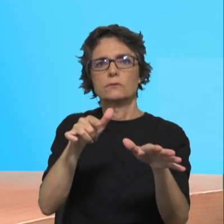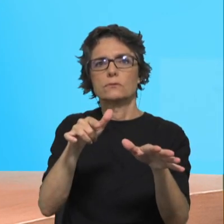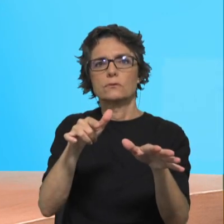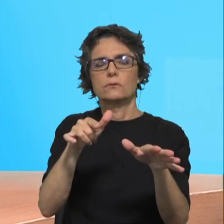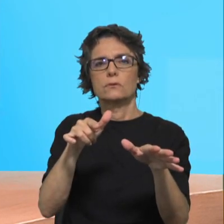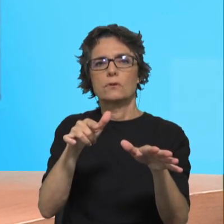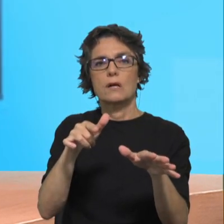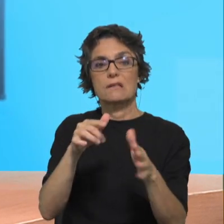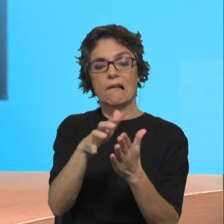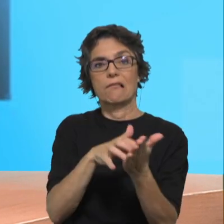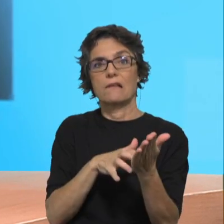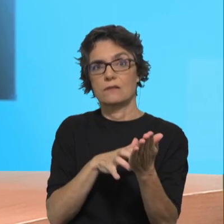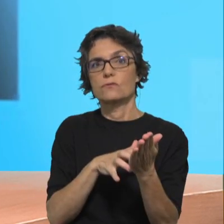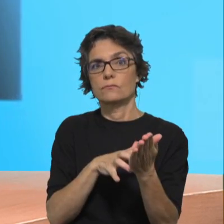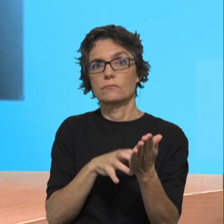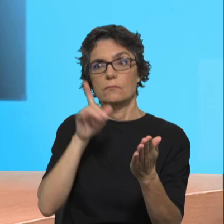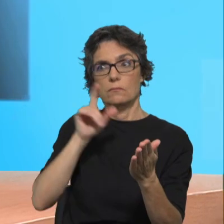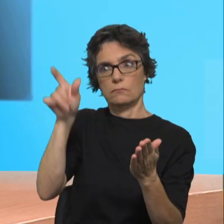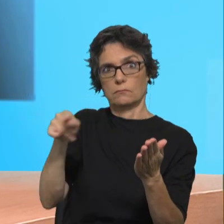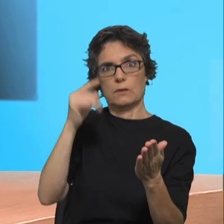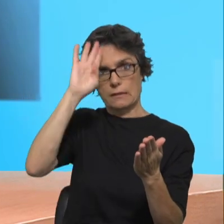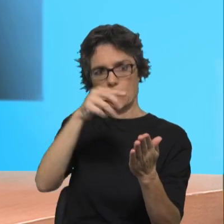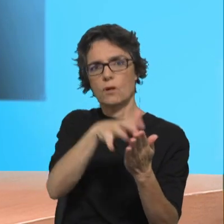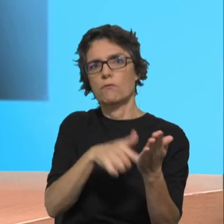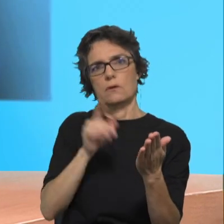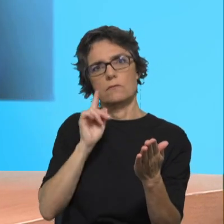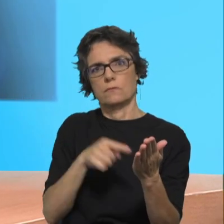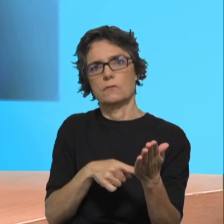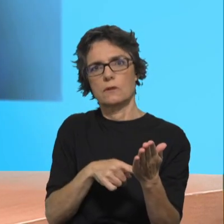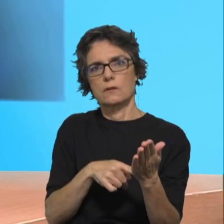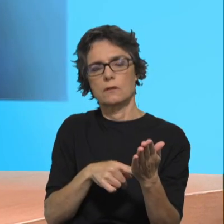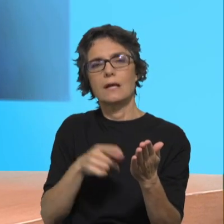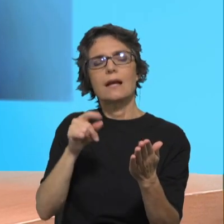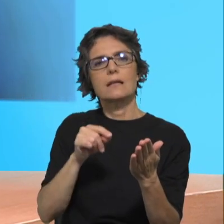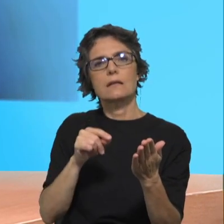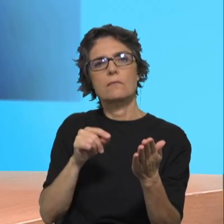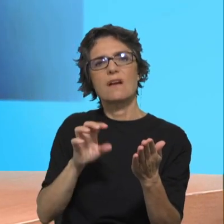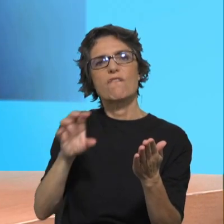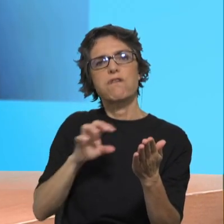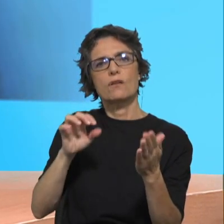facto esta importância, e sobretudo lançar dinâmicas nas diversas